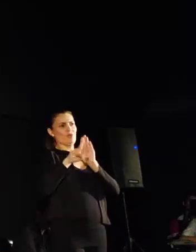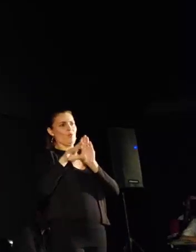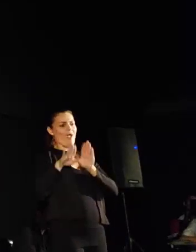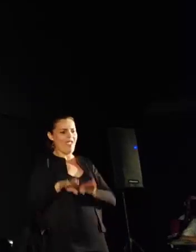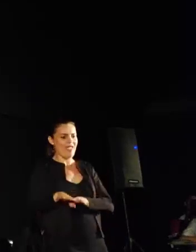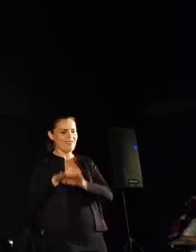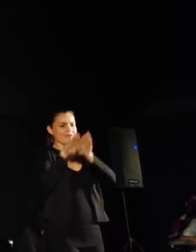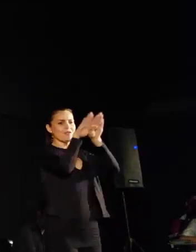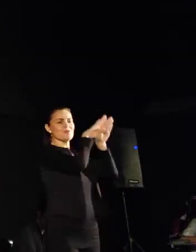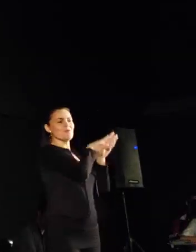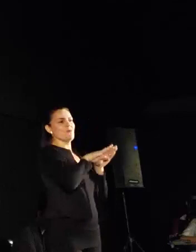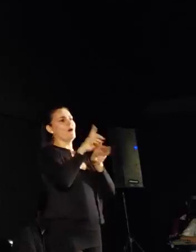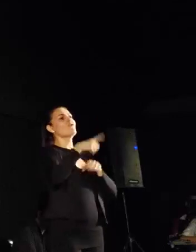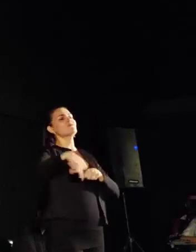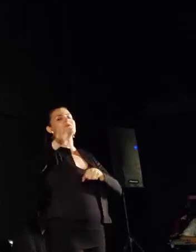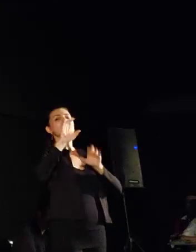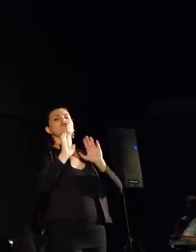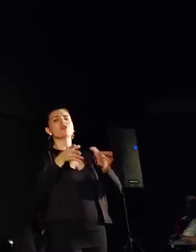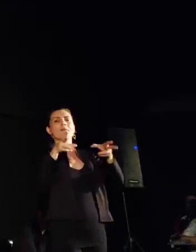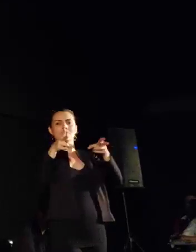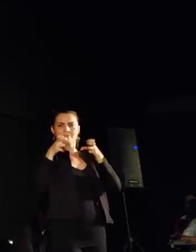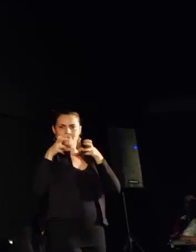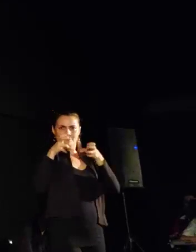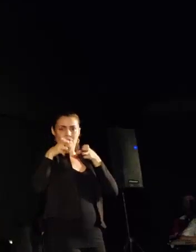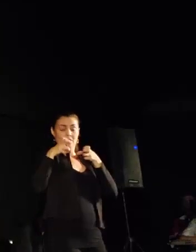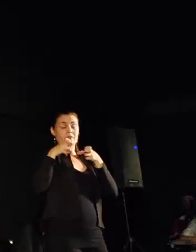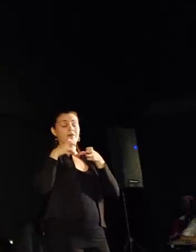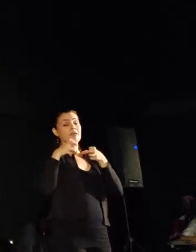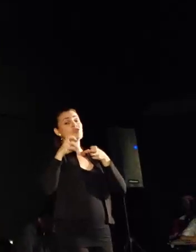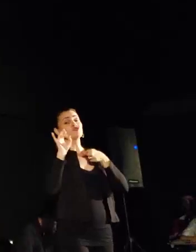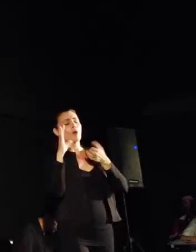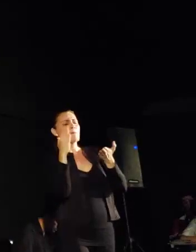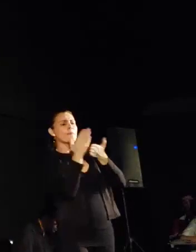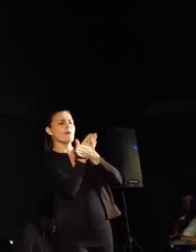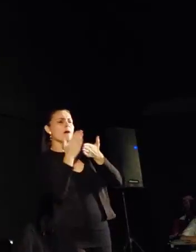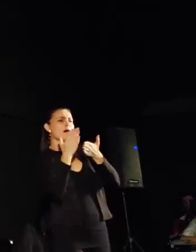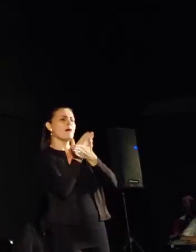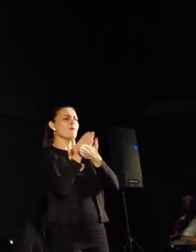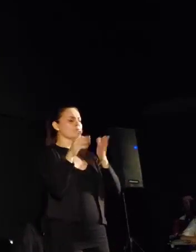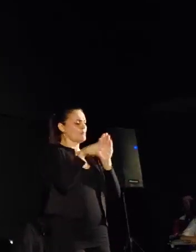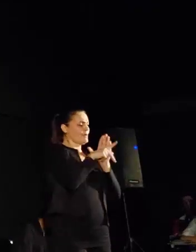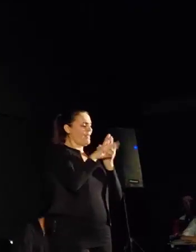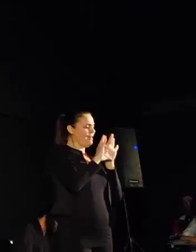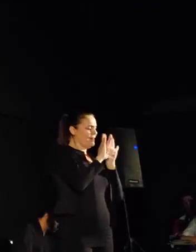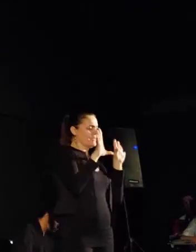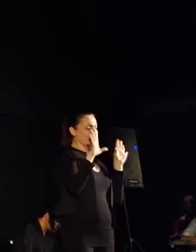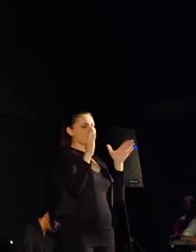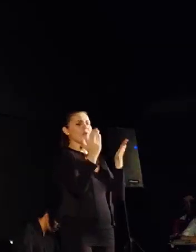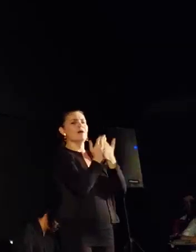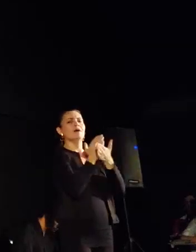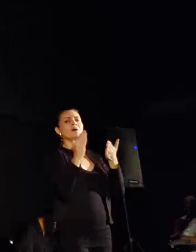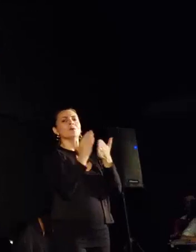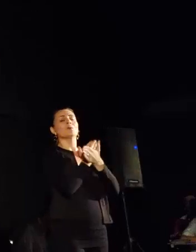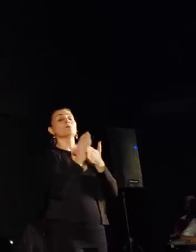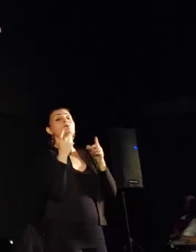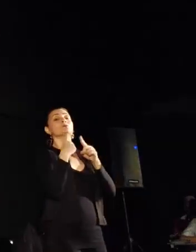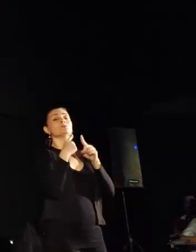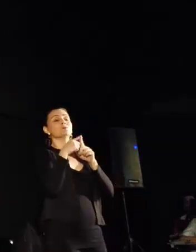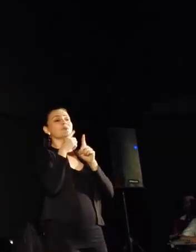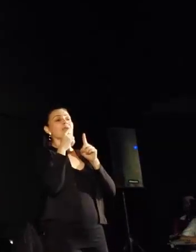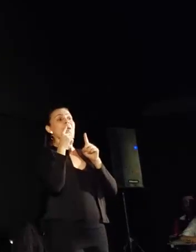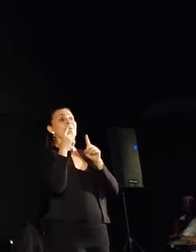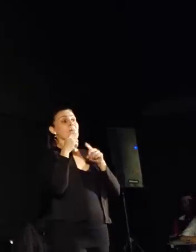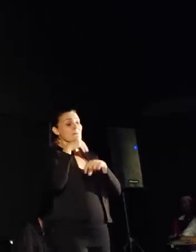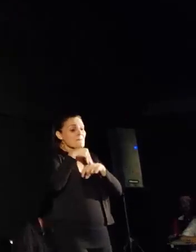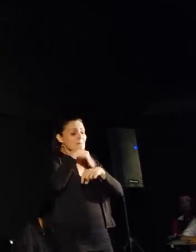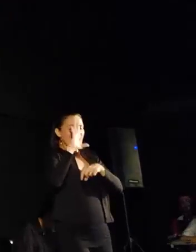Vocês já perceberam? Liberdade de propriedade é liberdade de propriedade para alguns. Certo? Para alguns, para que quanto mais eles se desenvolvam